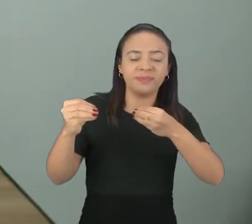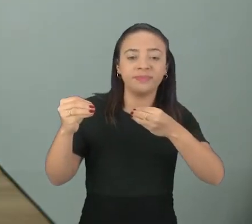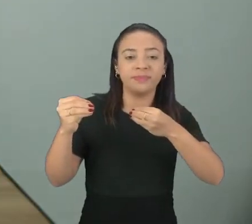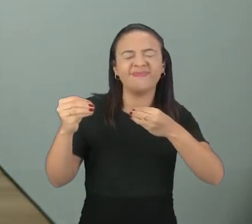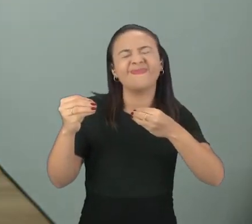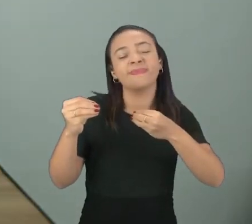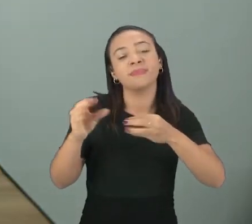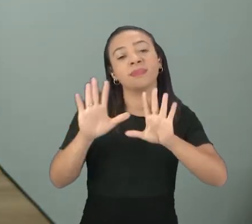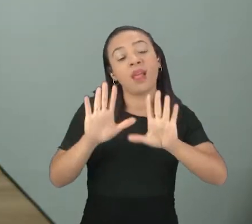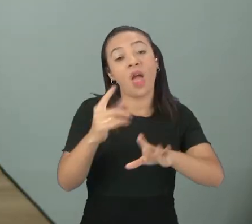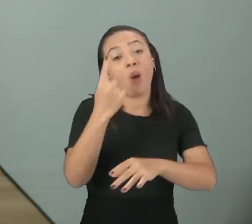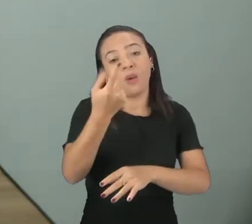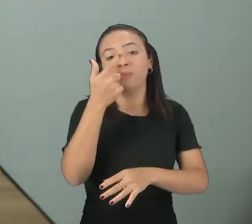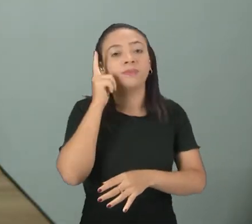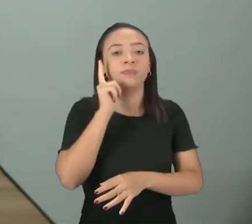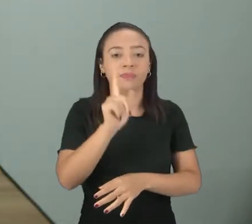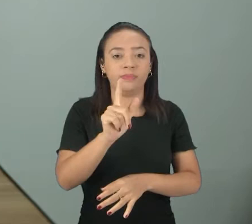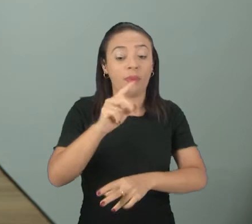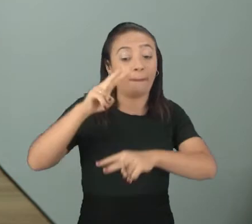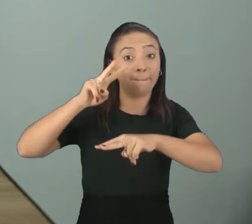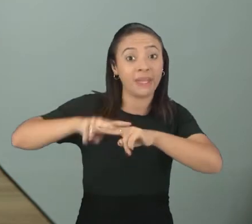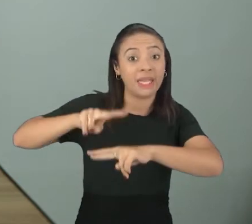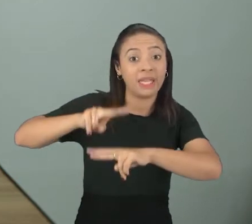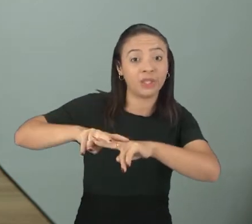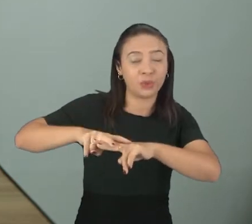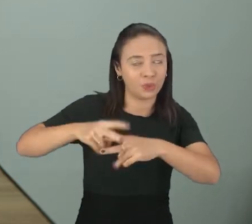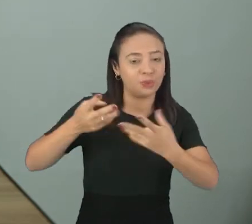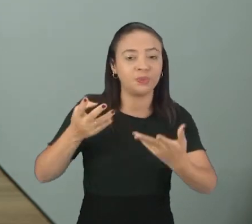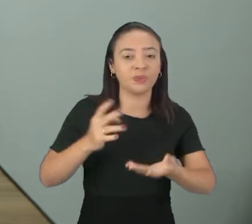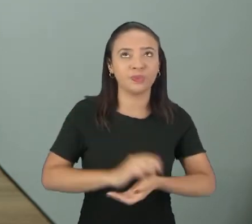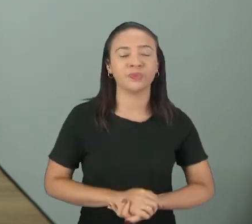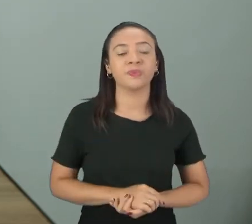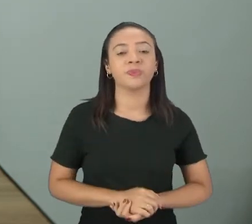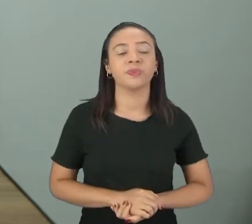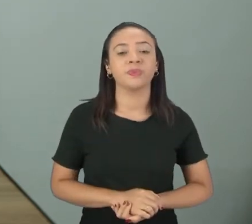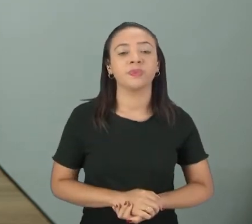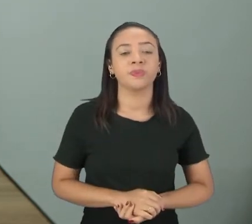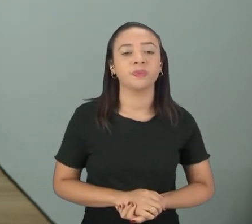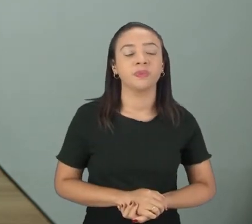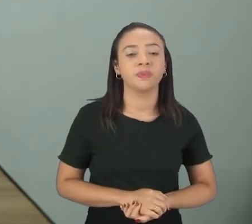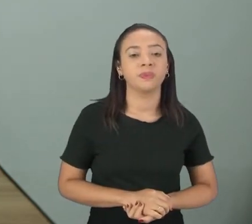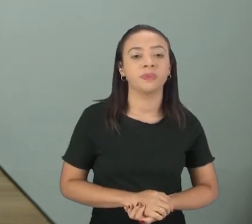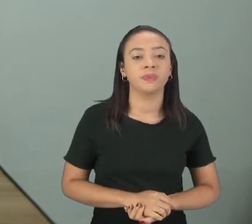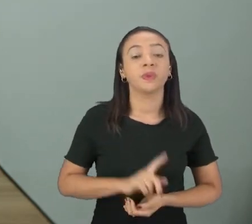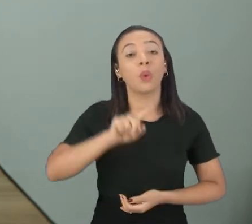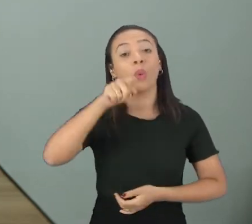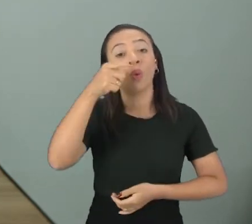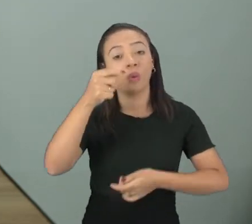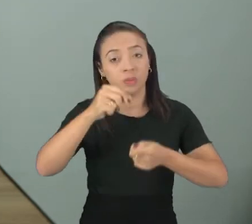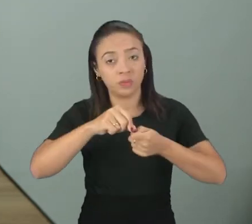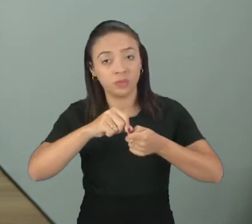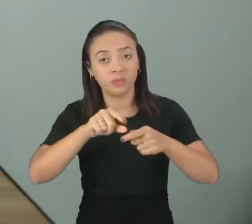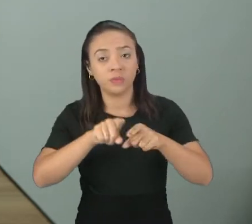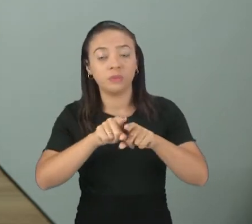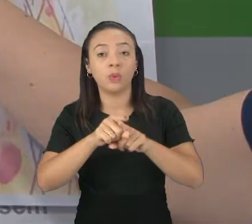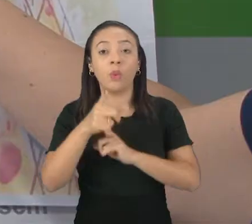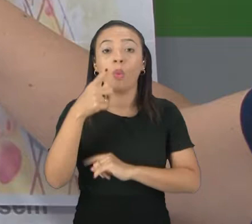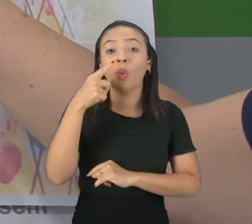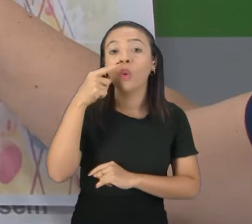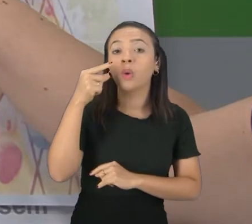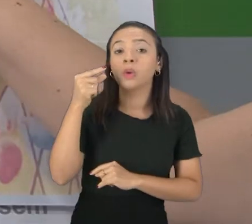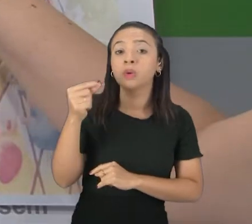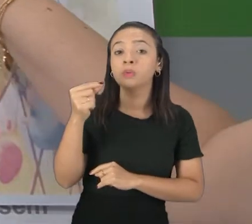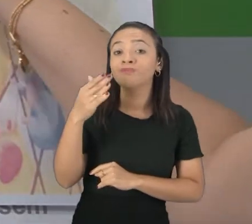né? Menos um que ficou preso, né? Então, ele fugia. Uma outra ação. O ratinho,